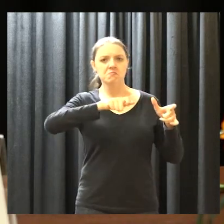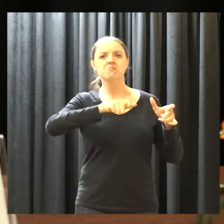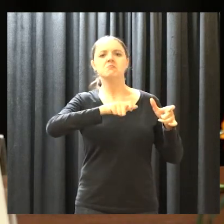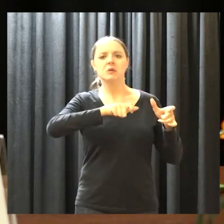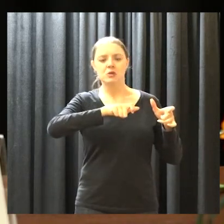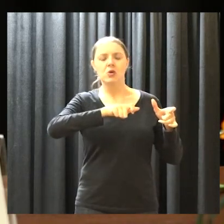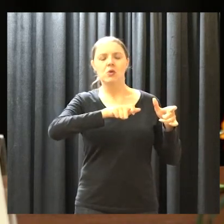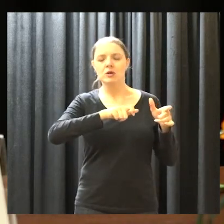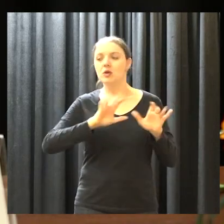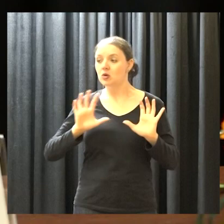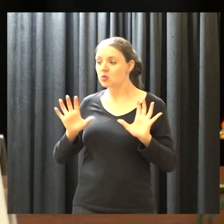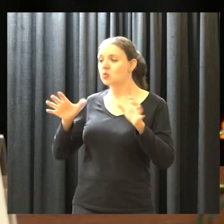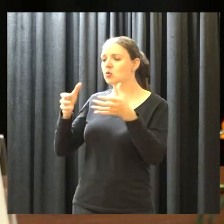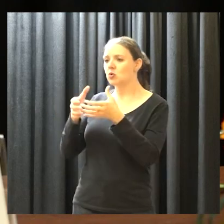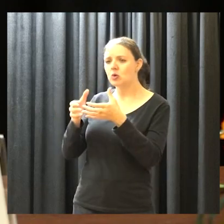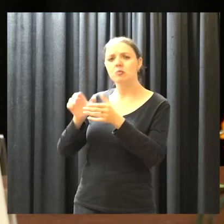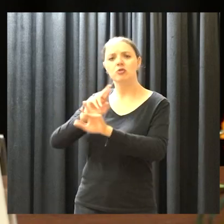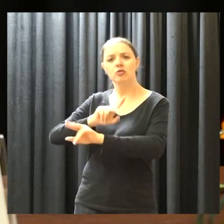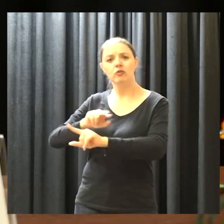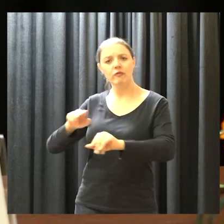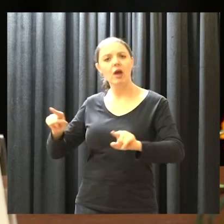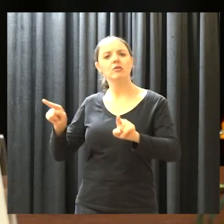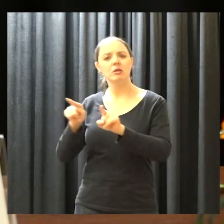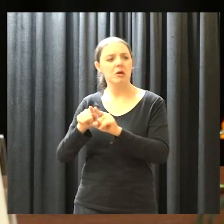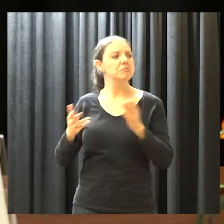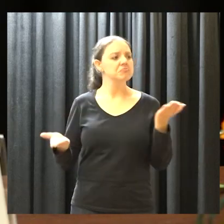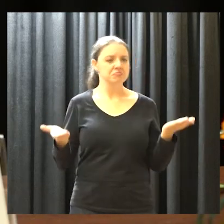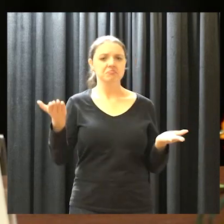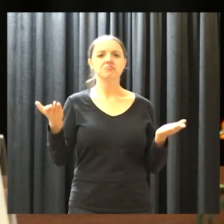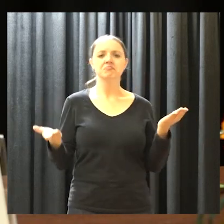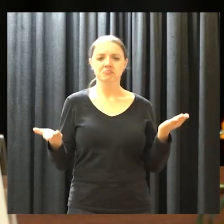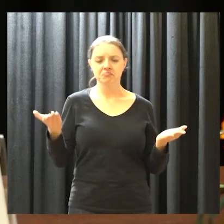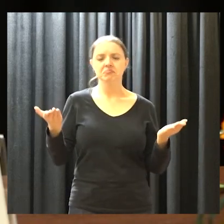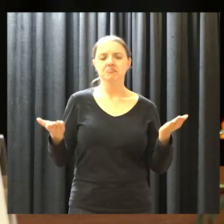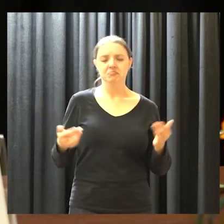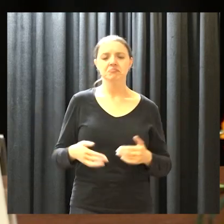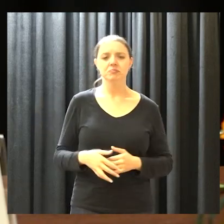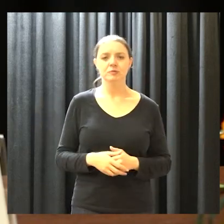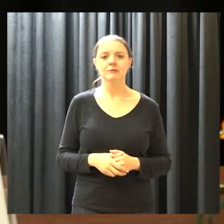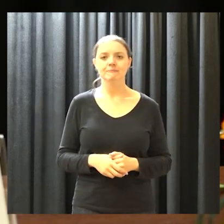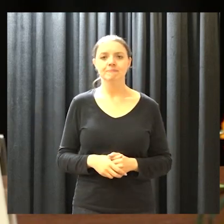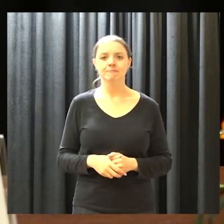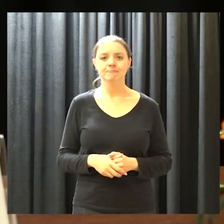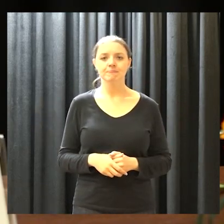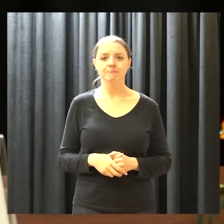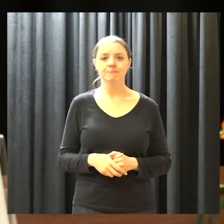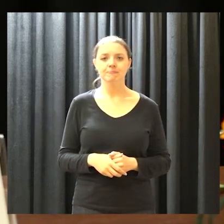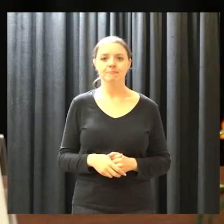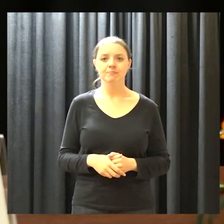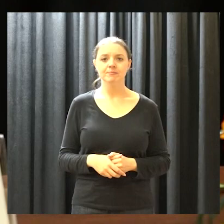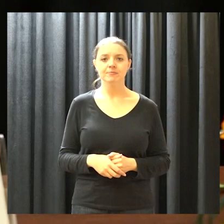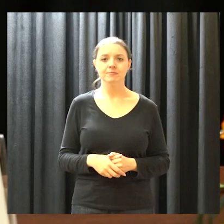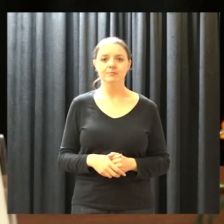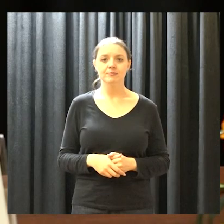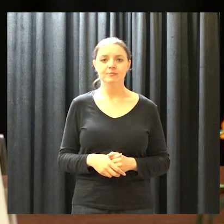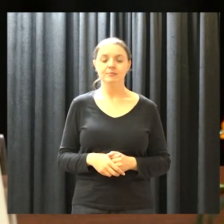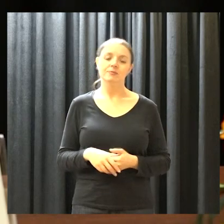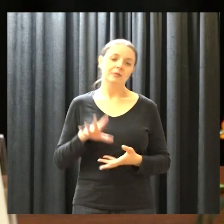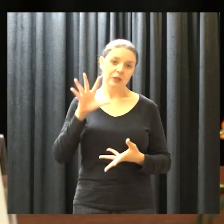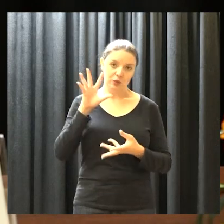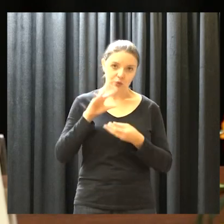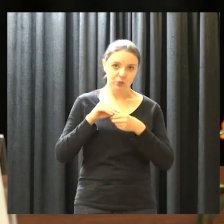participantes do grupo, quanto do ponto de vista das pessoas que são as estudantes universitárias. Dito